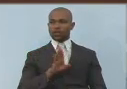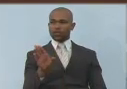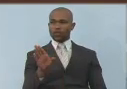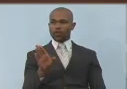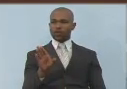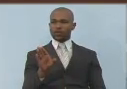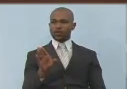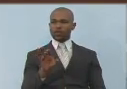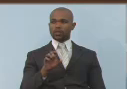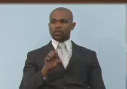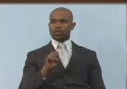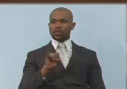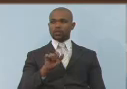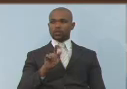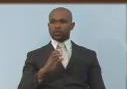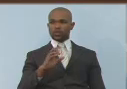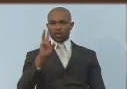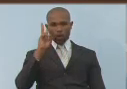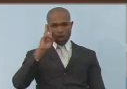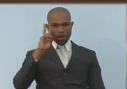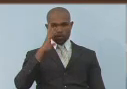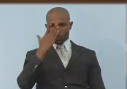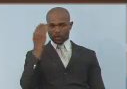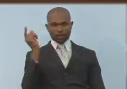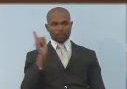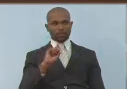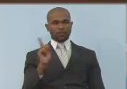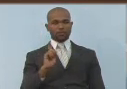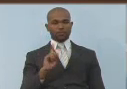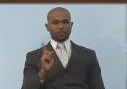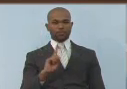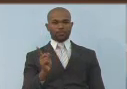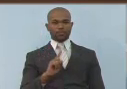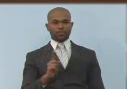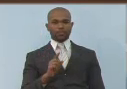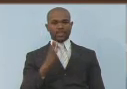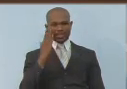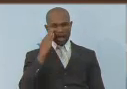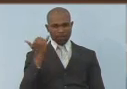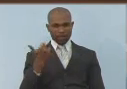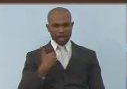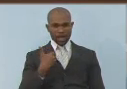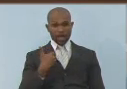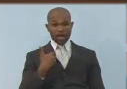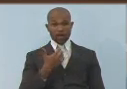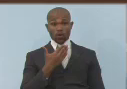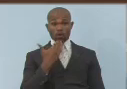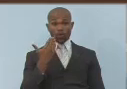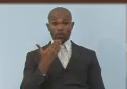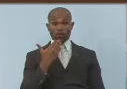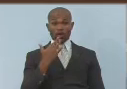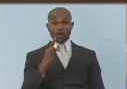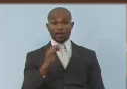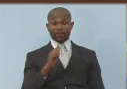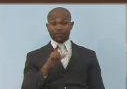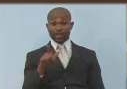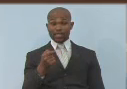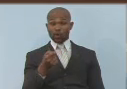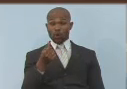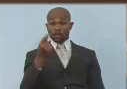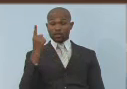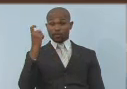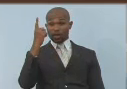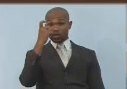SIC. Eu lembro que você fez. Sabe o que me falaram? Que o fácil estava se tornando difícil. Falei,